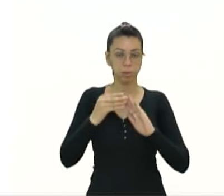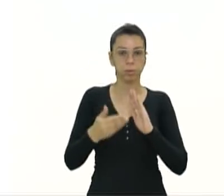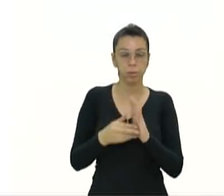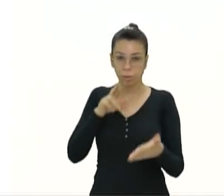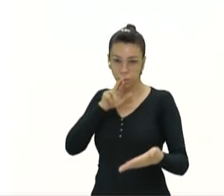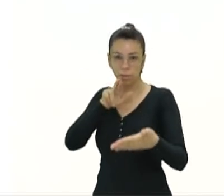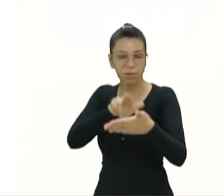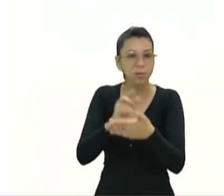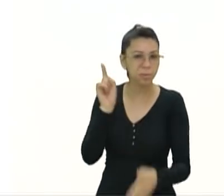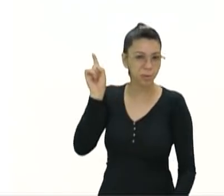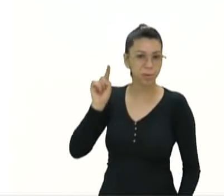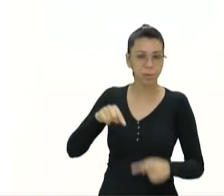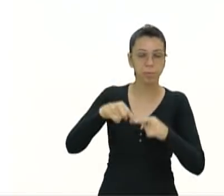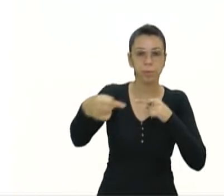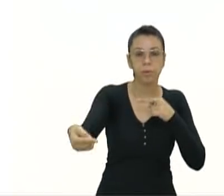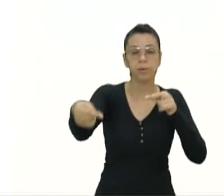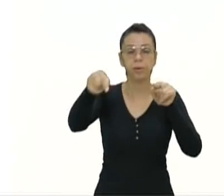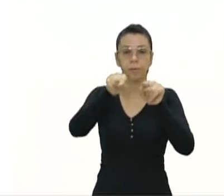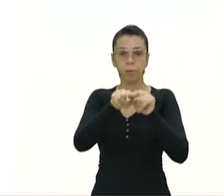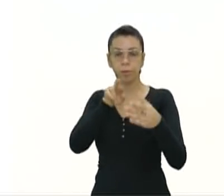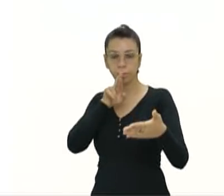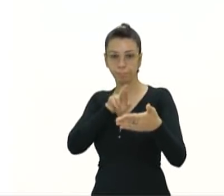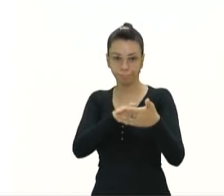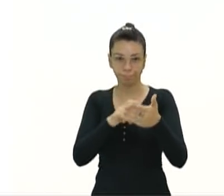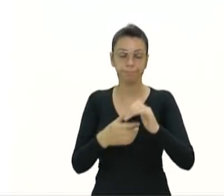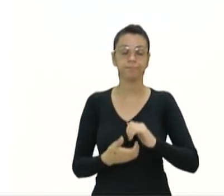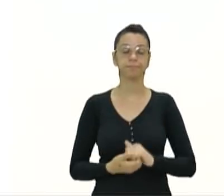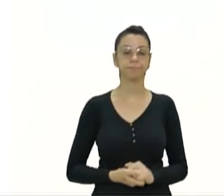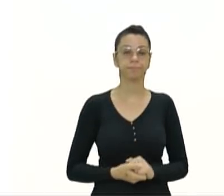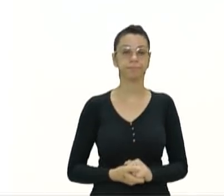responda essa questão que em alguns minutinhos nós voltamos.